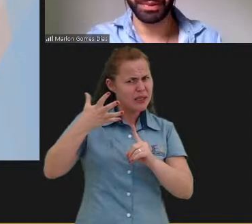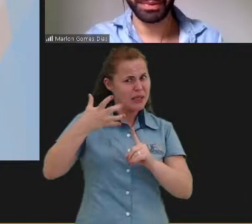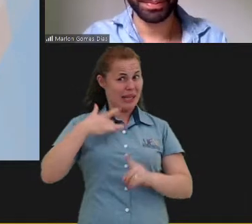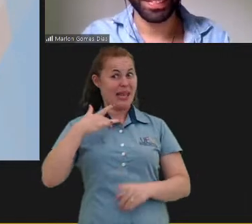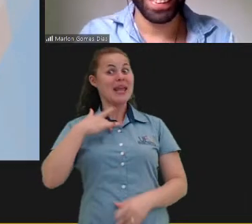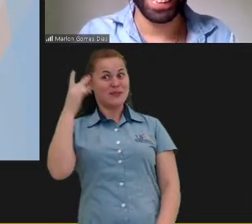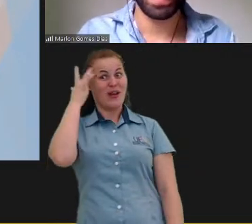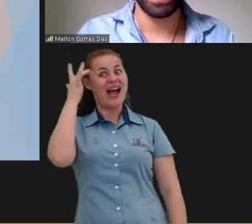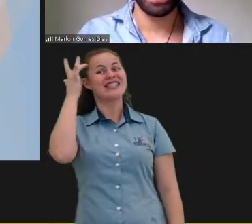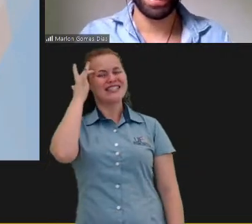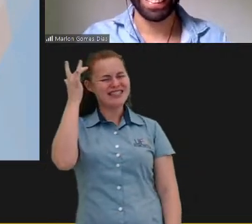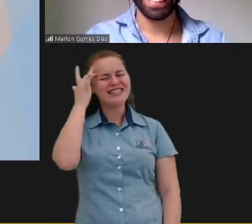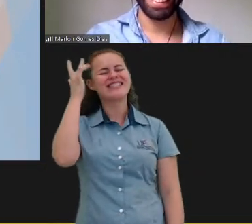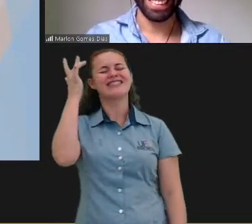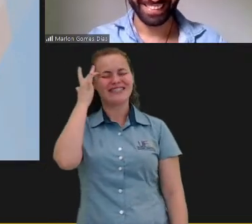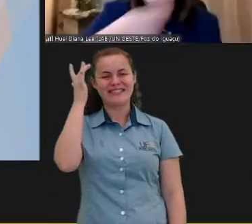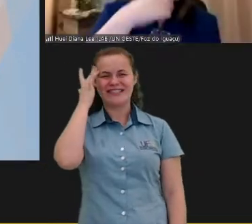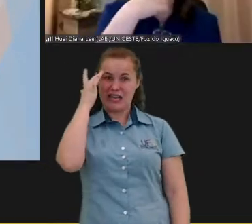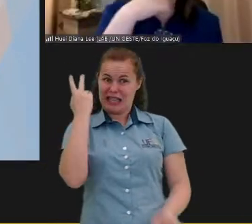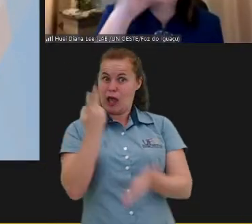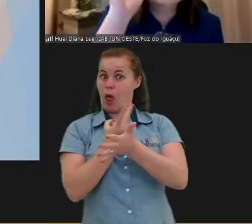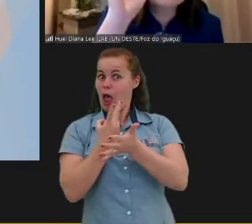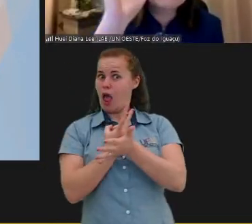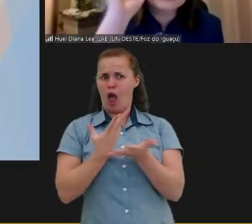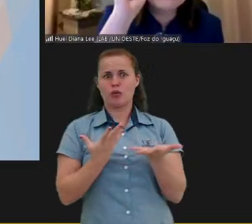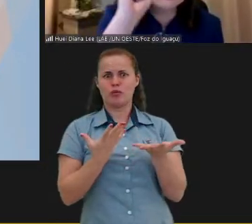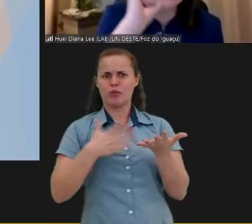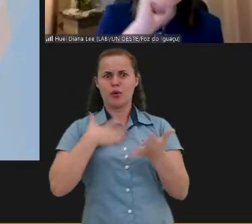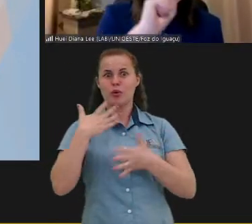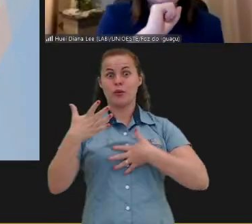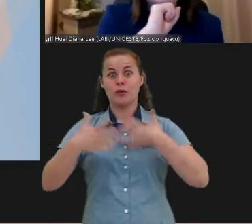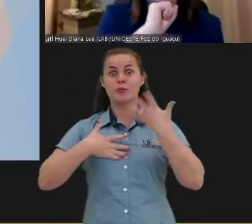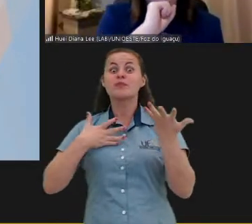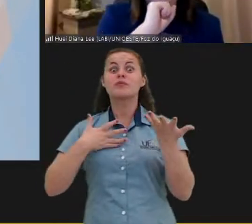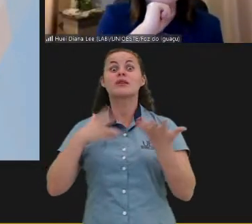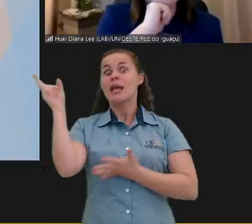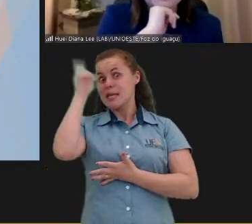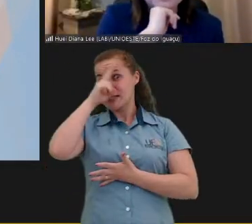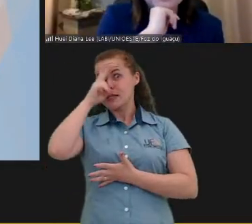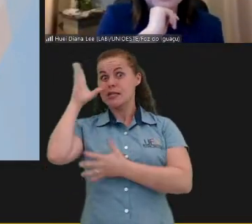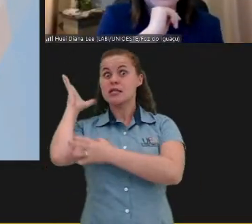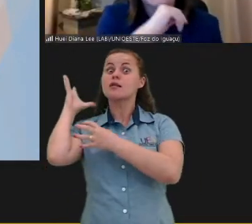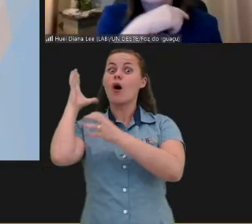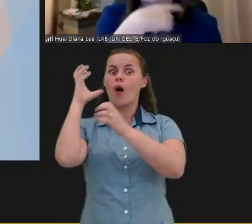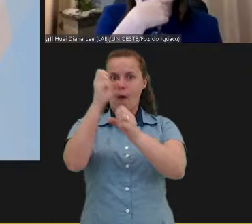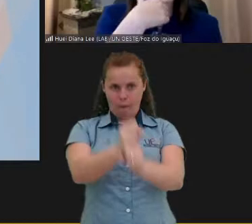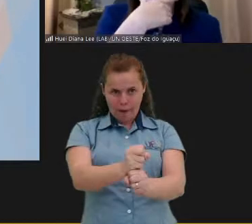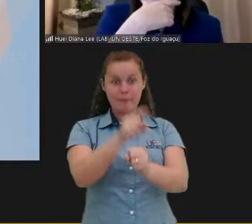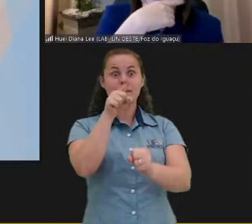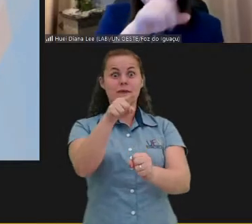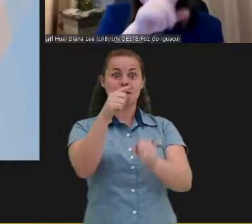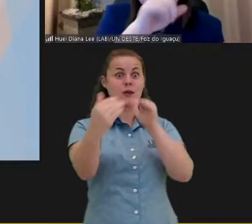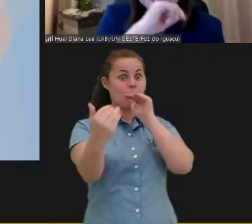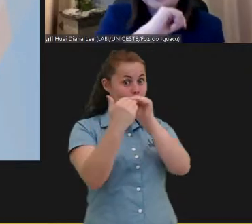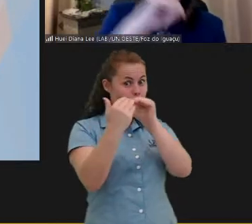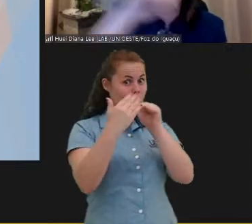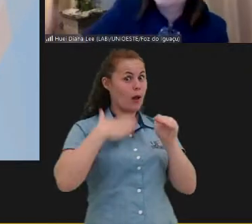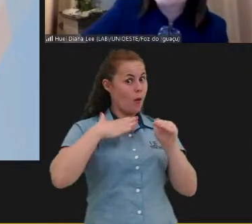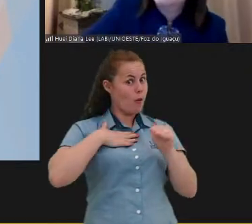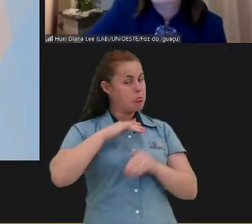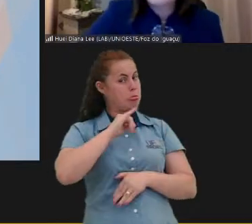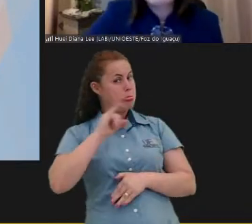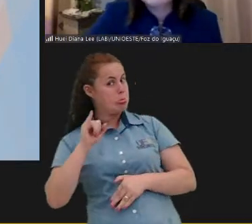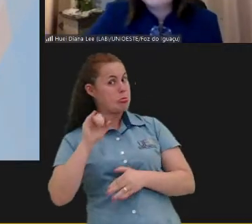professora. Então, Marlon, vou contar uma breve história e já passo para frente para ver se vocês concordam comigo. O